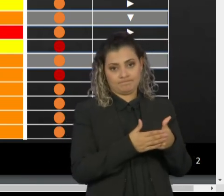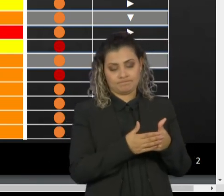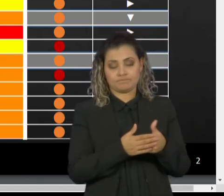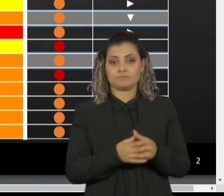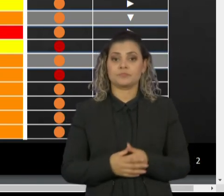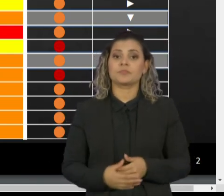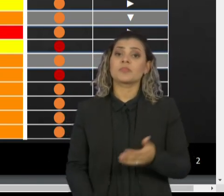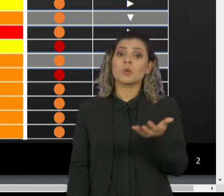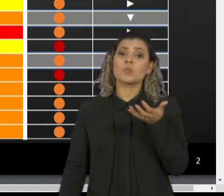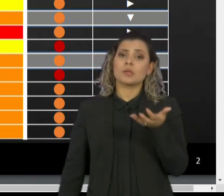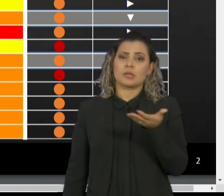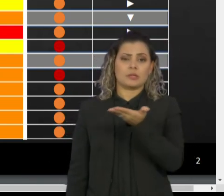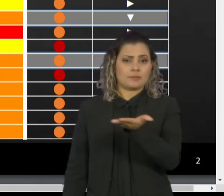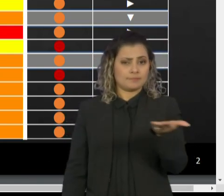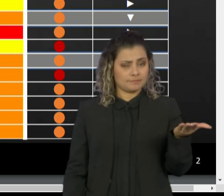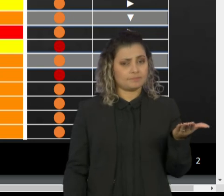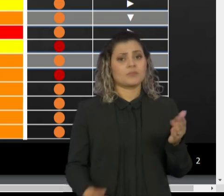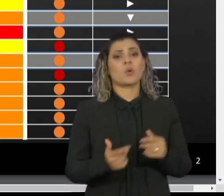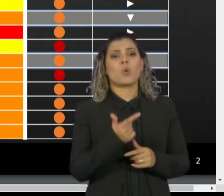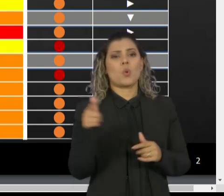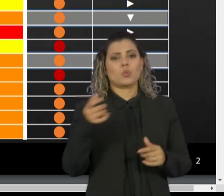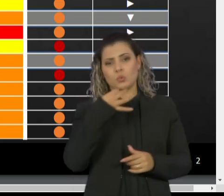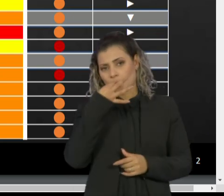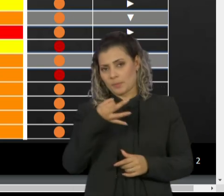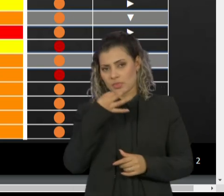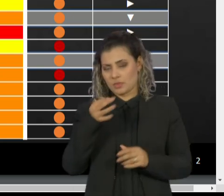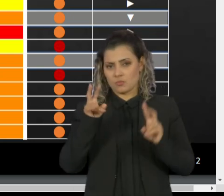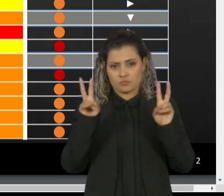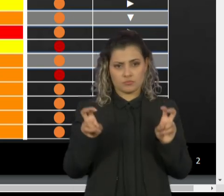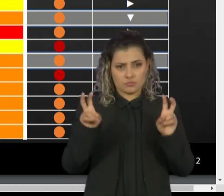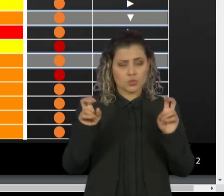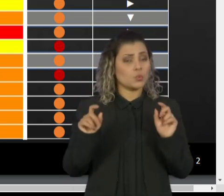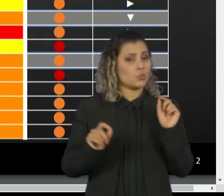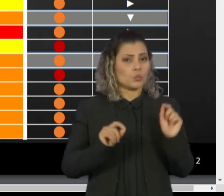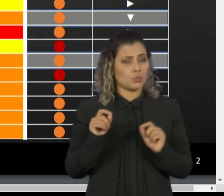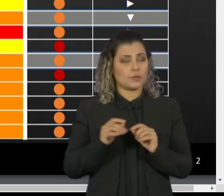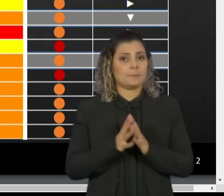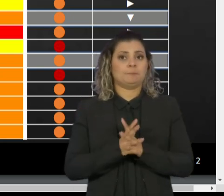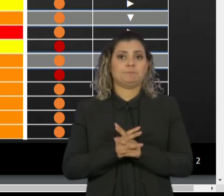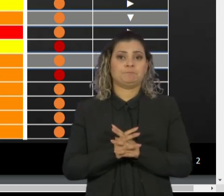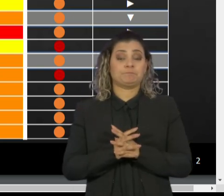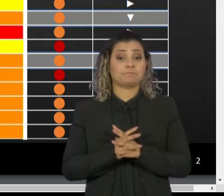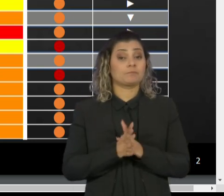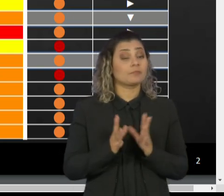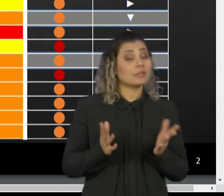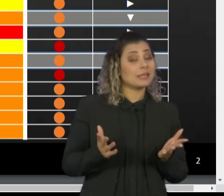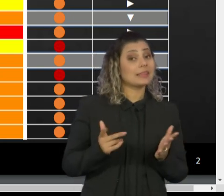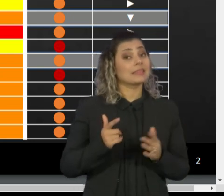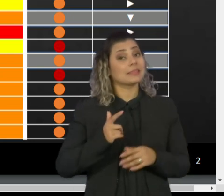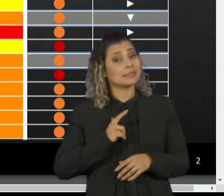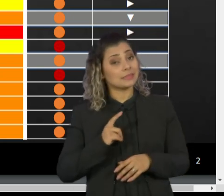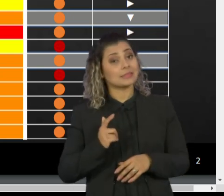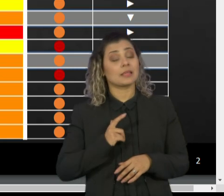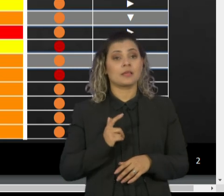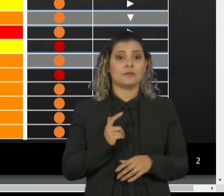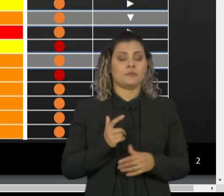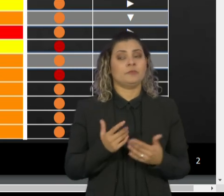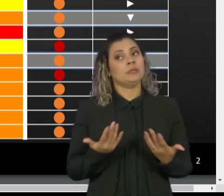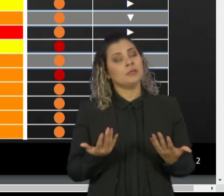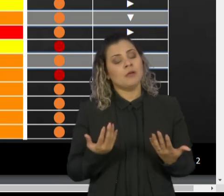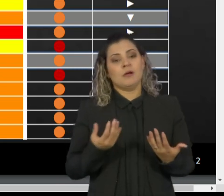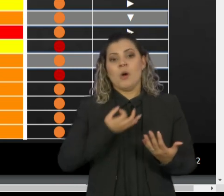Eu queria fazer um outro comentário que acabou gerando uma nota